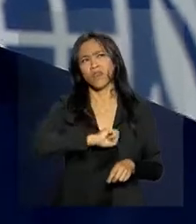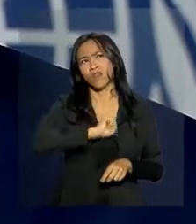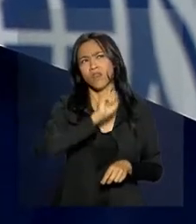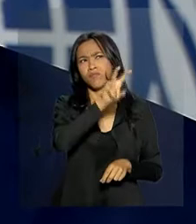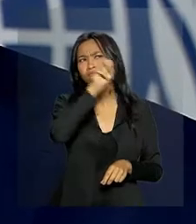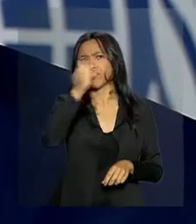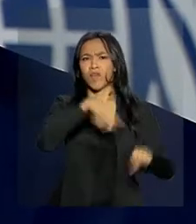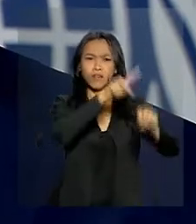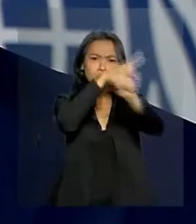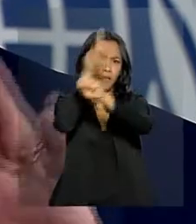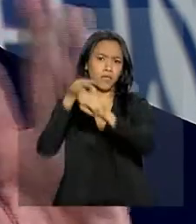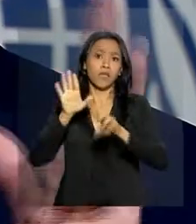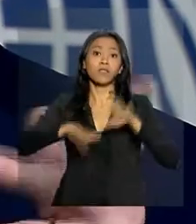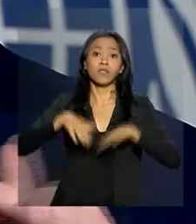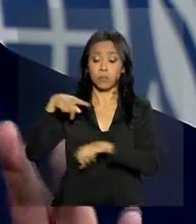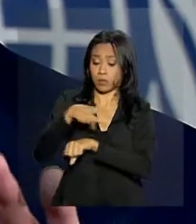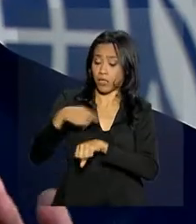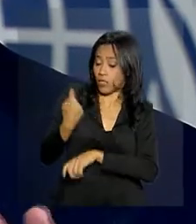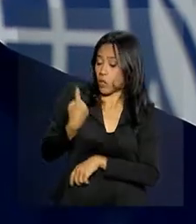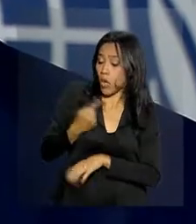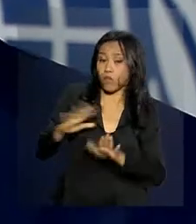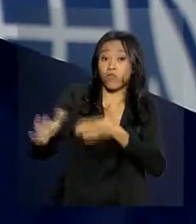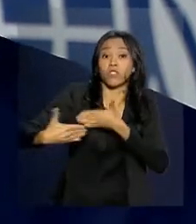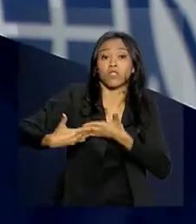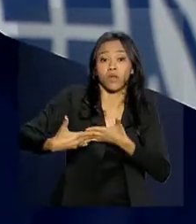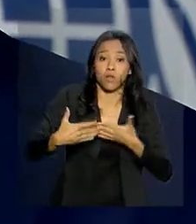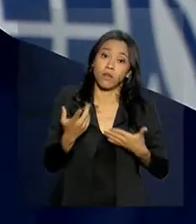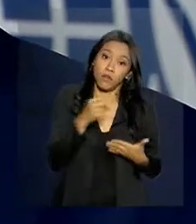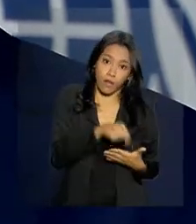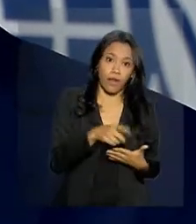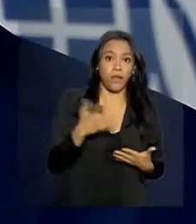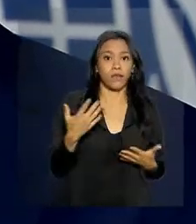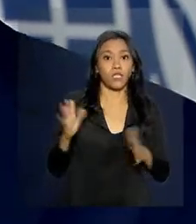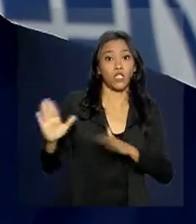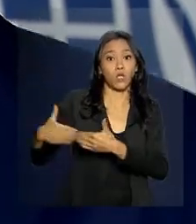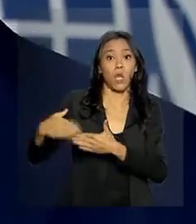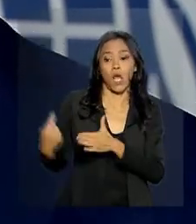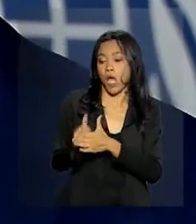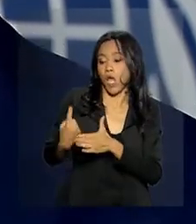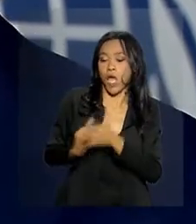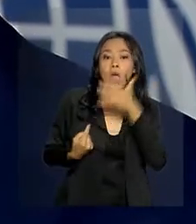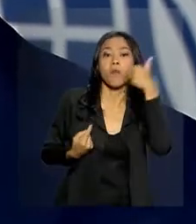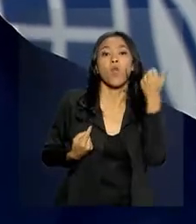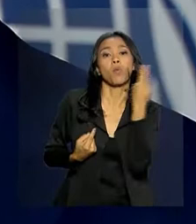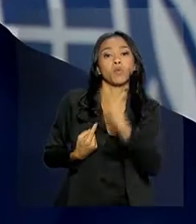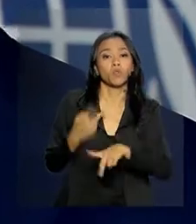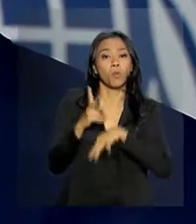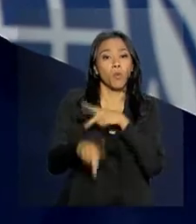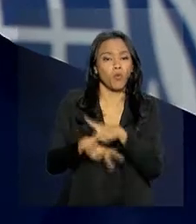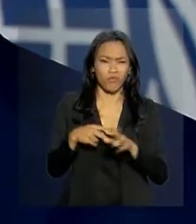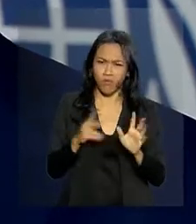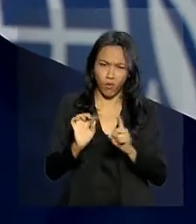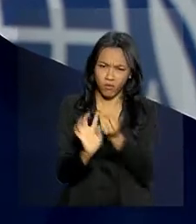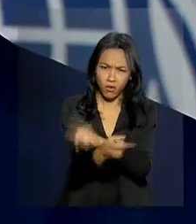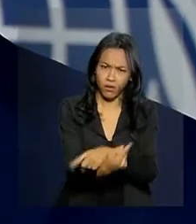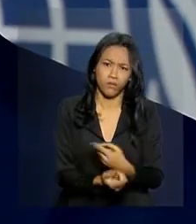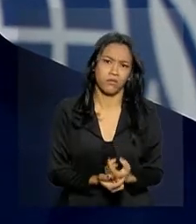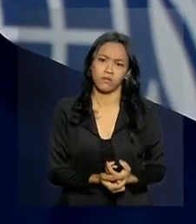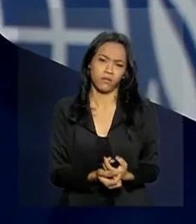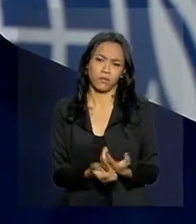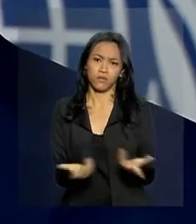o isolacionismo às vezes as pessoas pensam alguns países podem pensar que jogar se é melhor para o seu povo mas ao contrário num